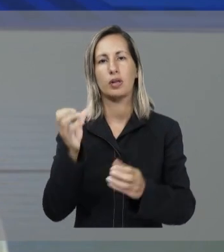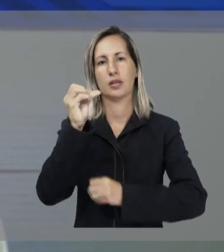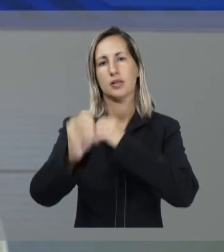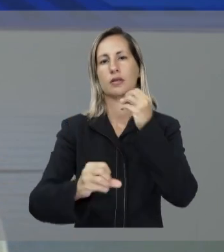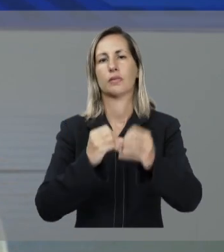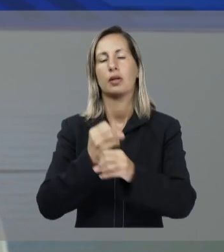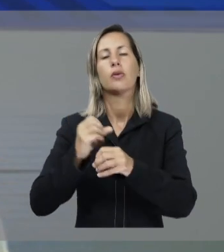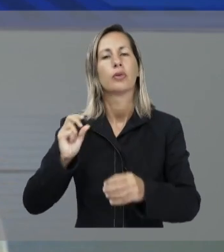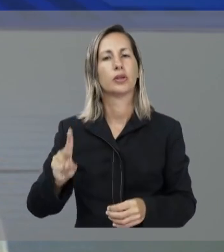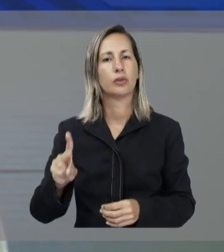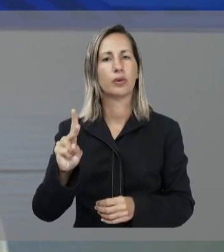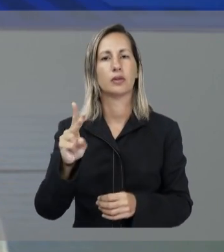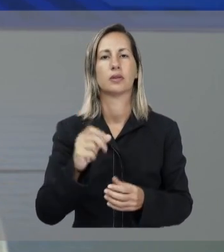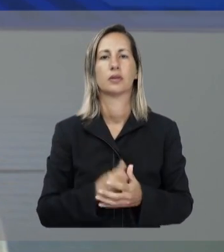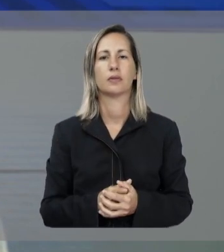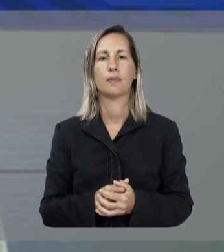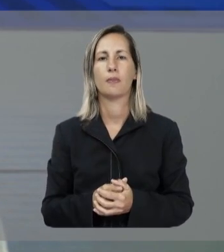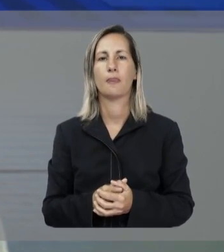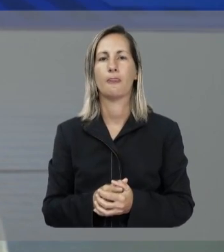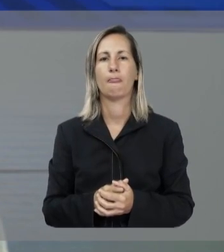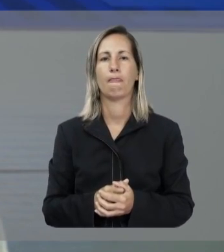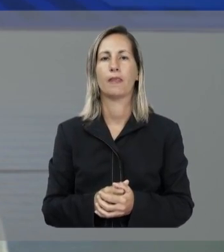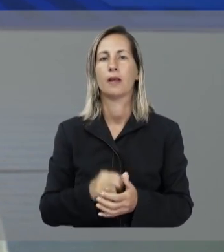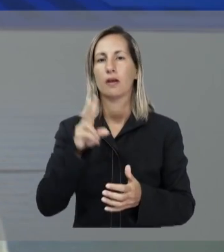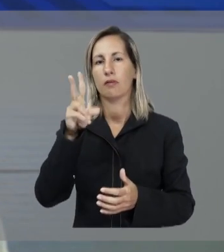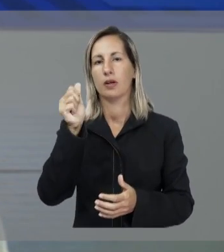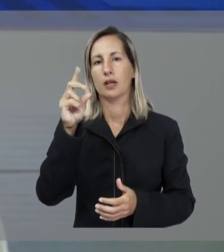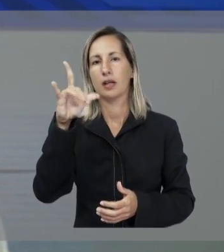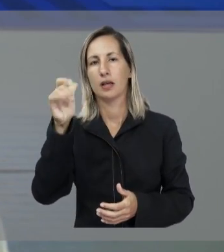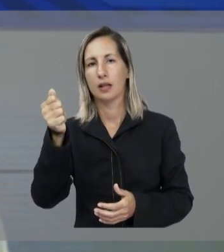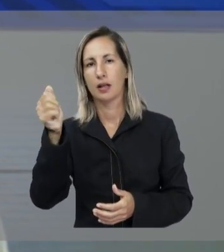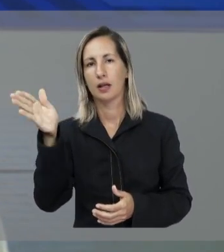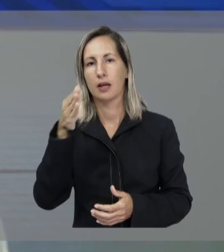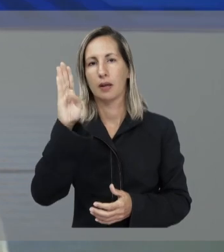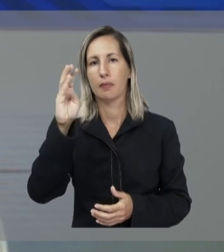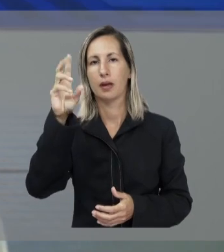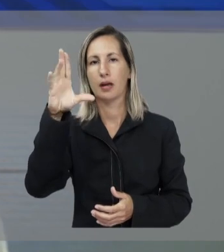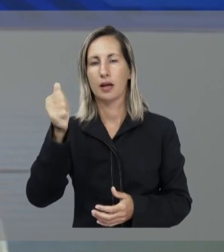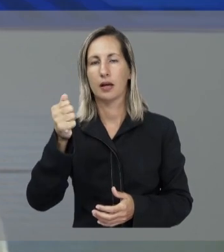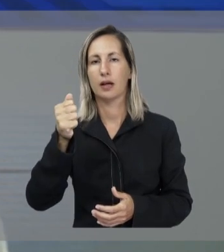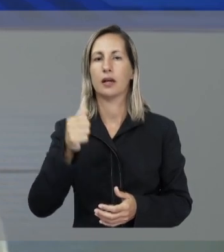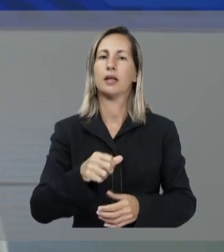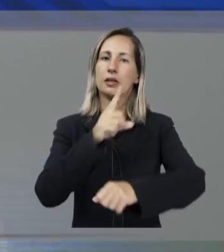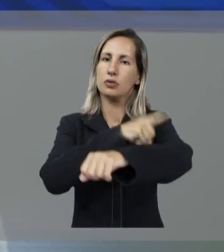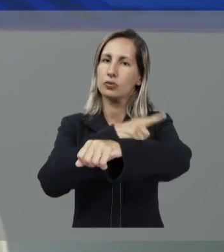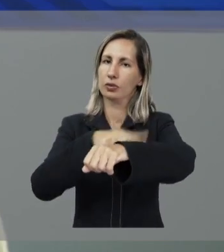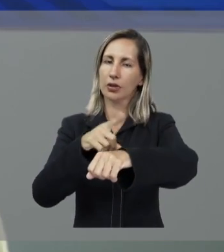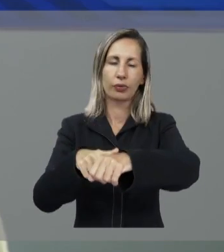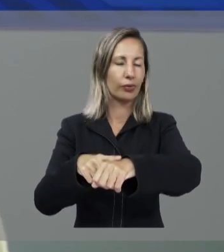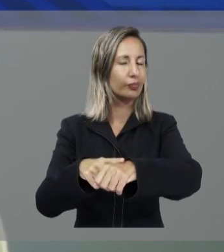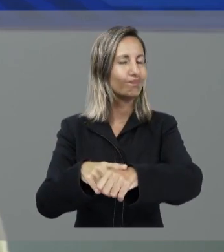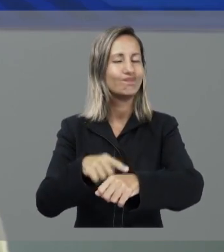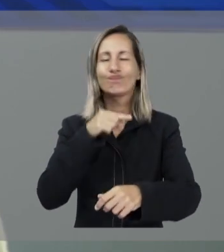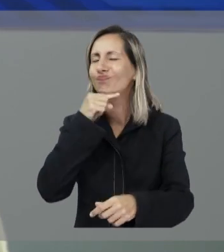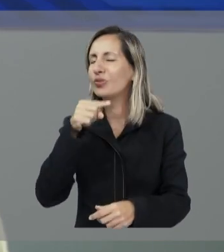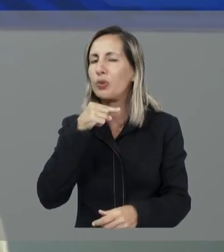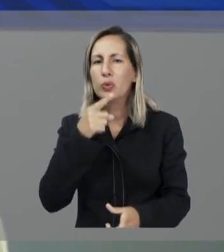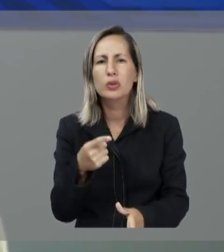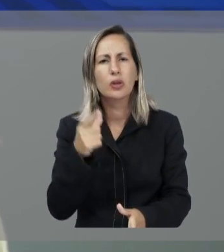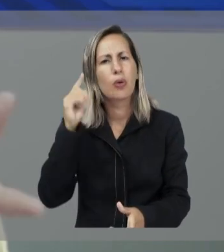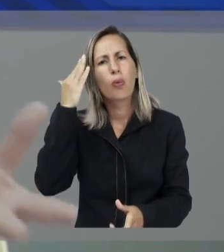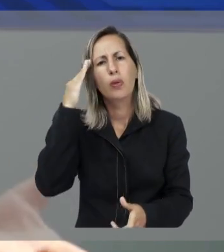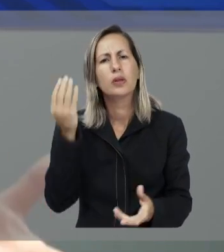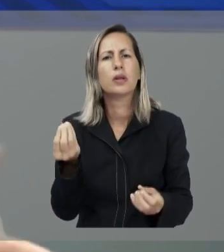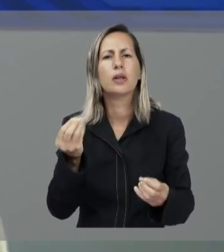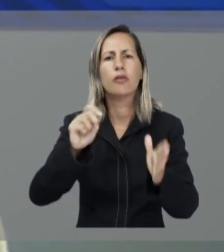ser continuar essa luta aí da reabertura do Fórum Varela Barca, que fica situado na Zona Norte de Natal. Eu não consigo entender como é que